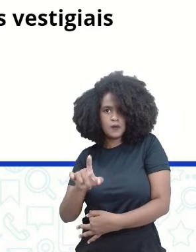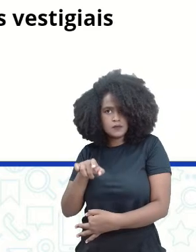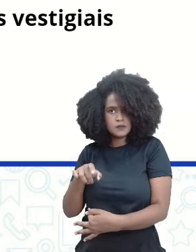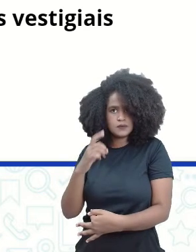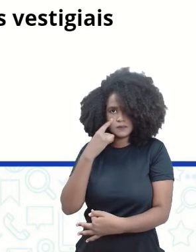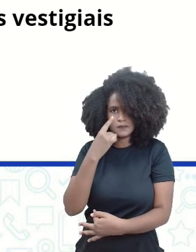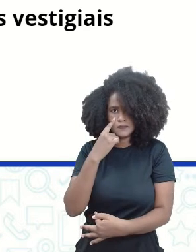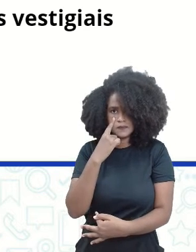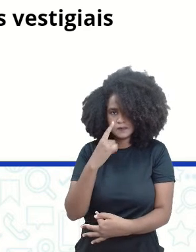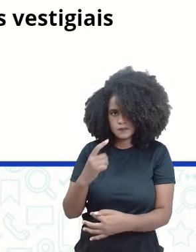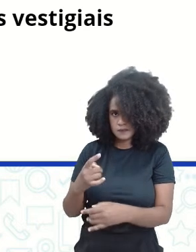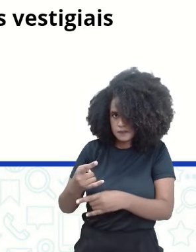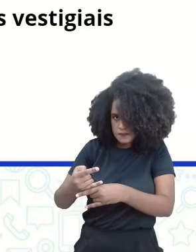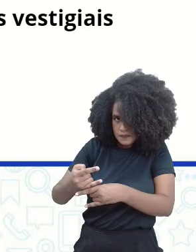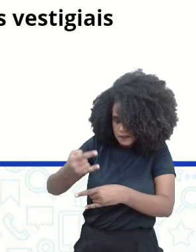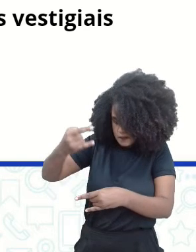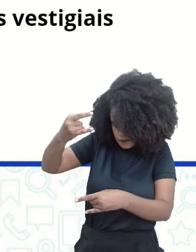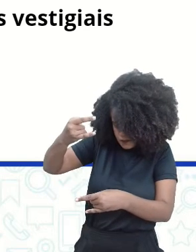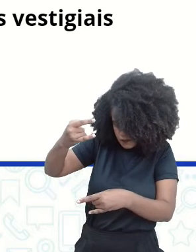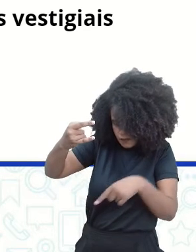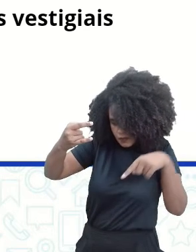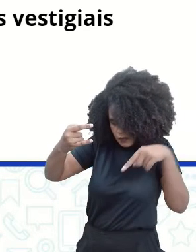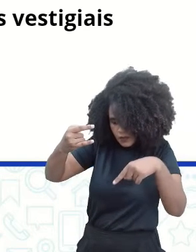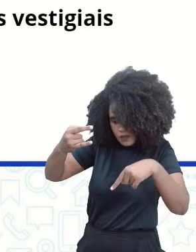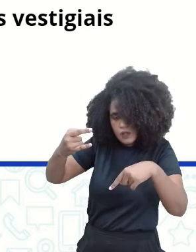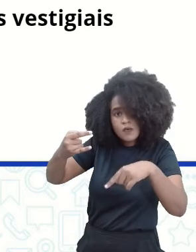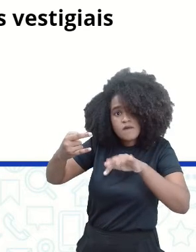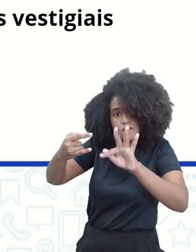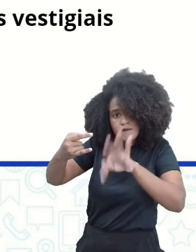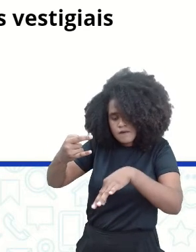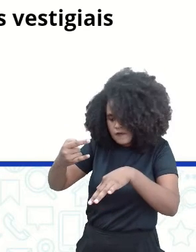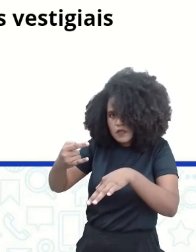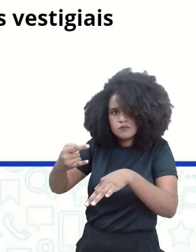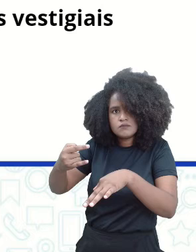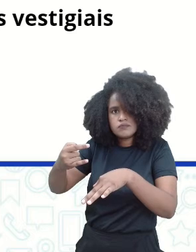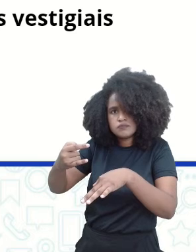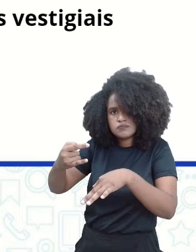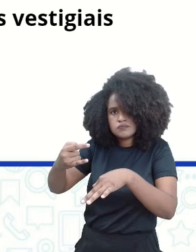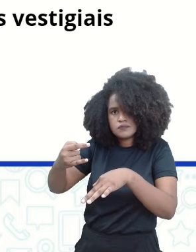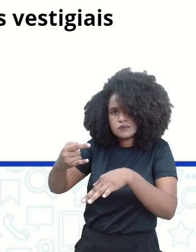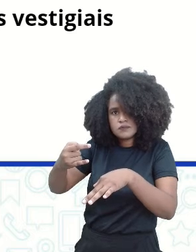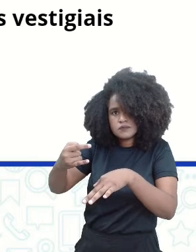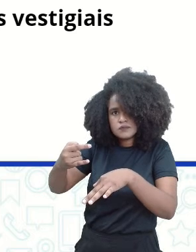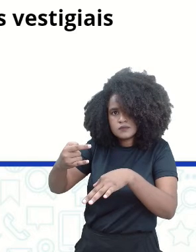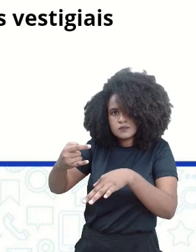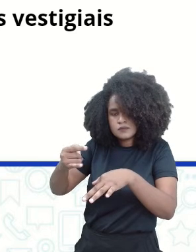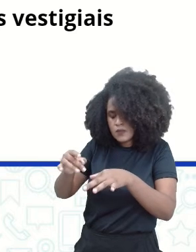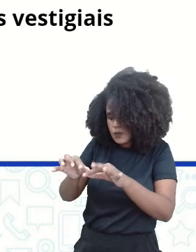gente vai ver que é um vestígio, né, de uma